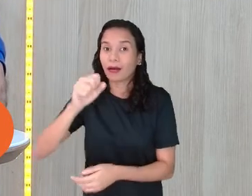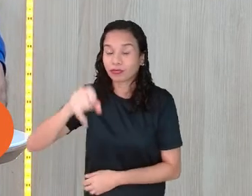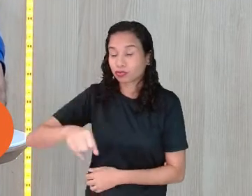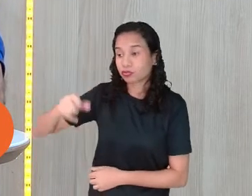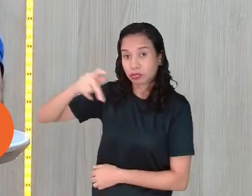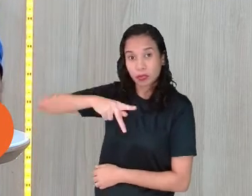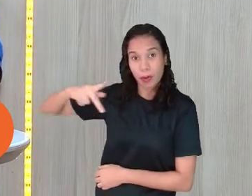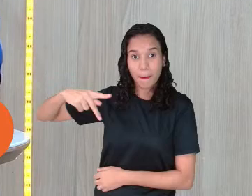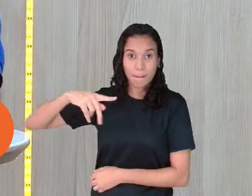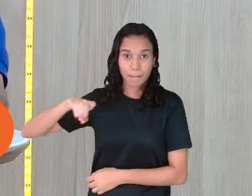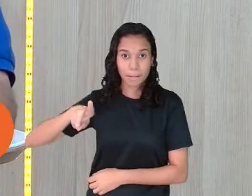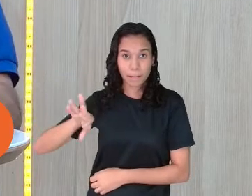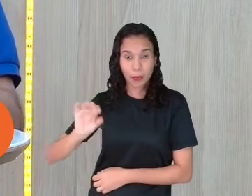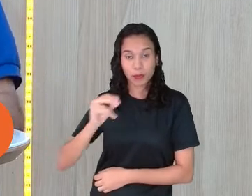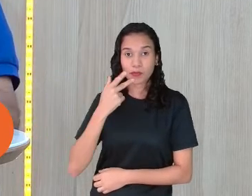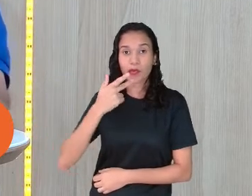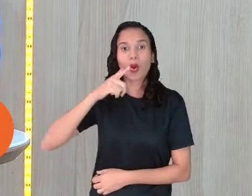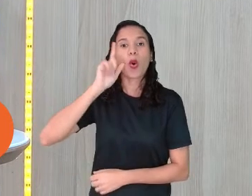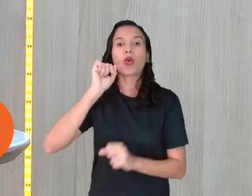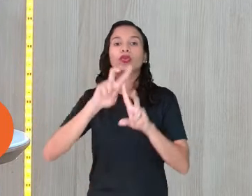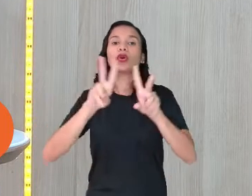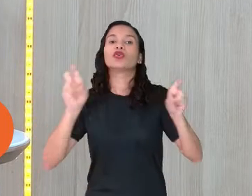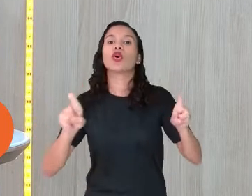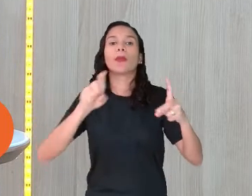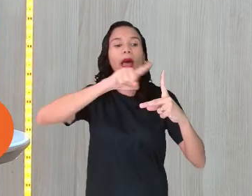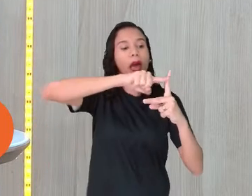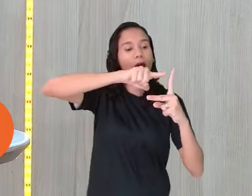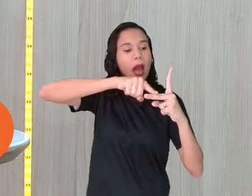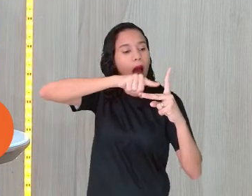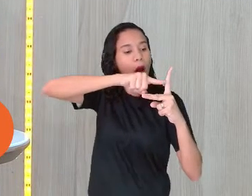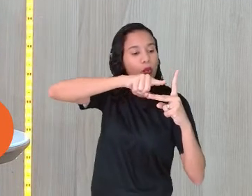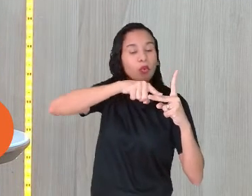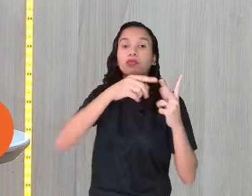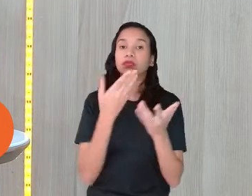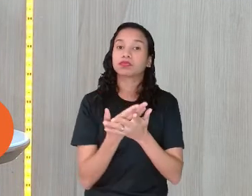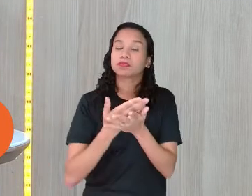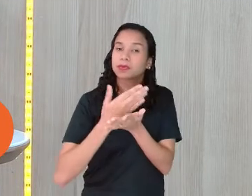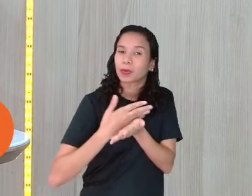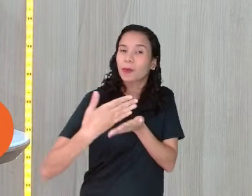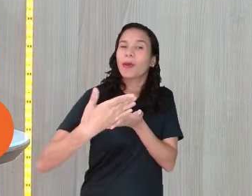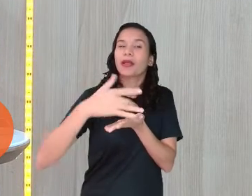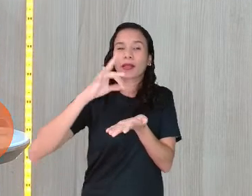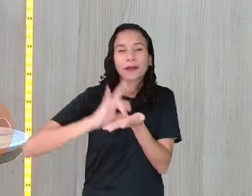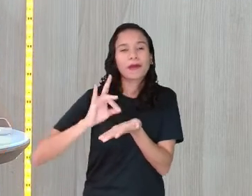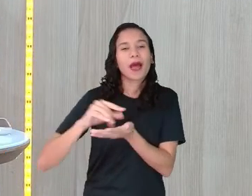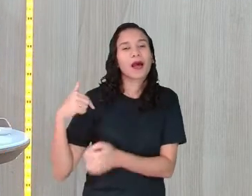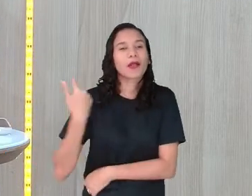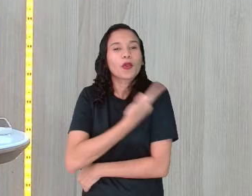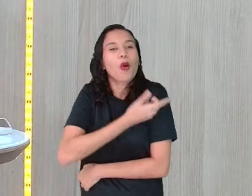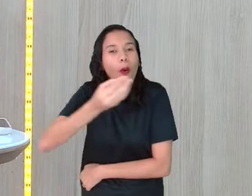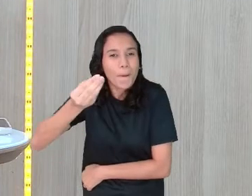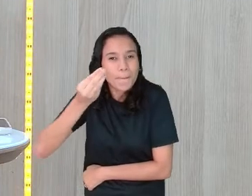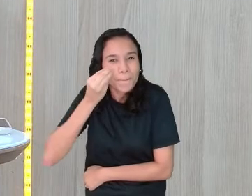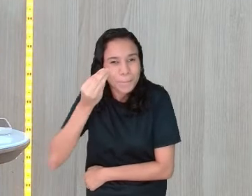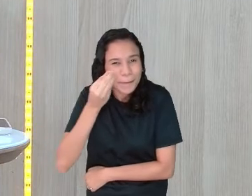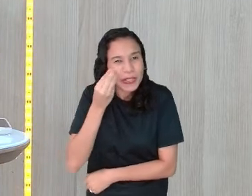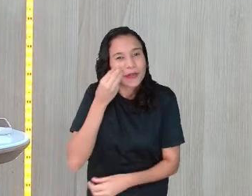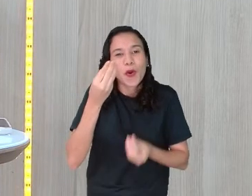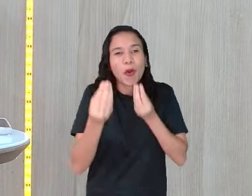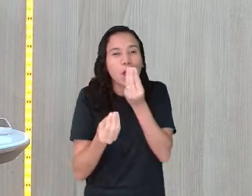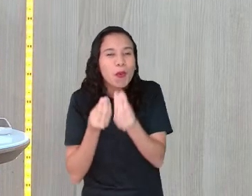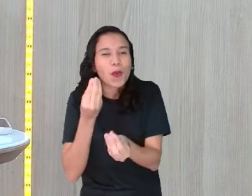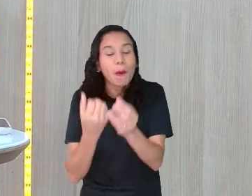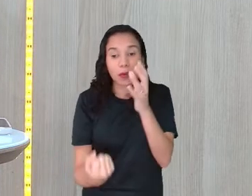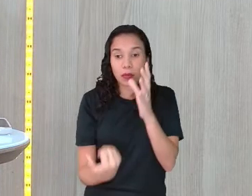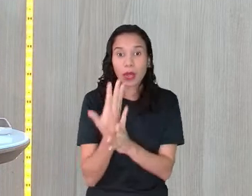Pedro falou ontem a respeito de ângulos, né? Foi muito legal a aula inicial. A gente observou como é que é